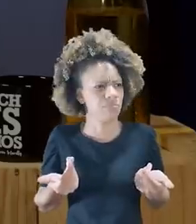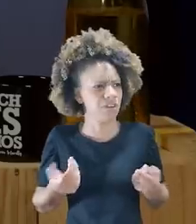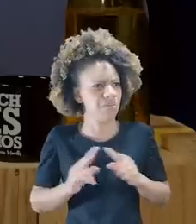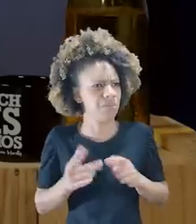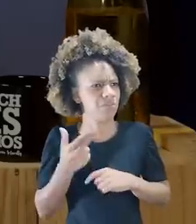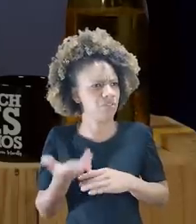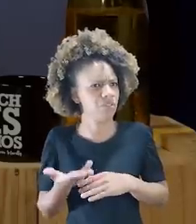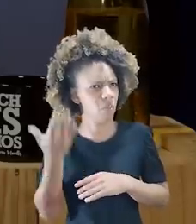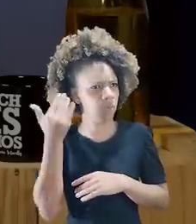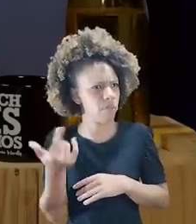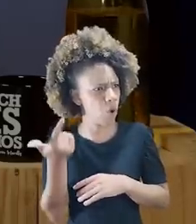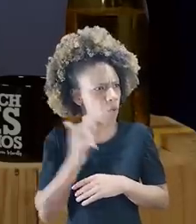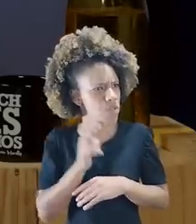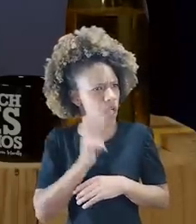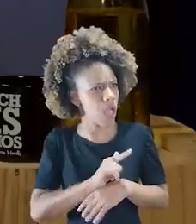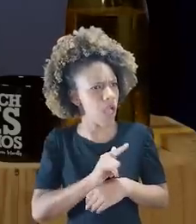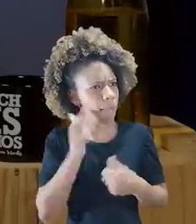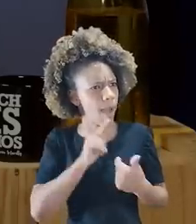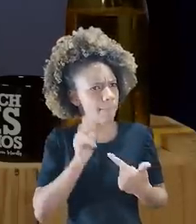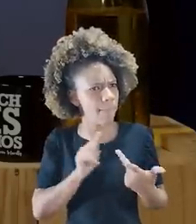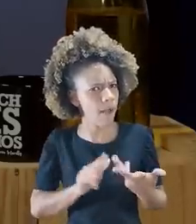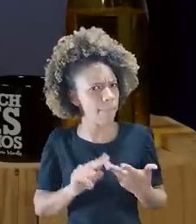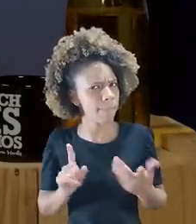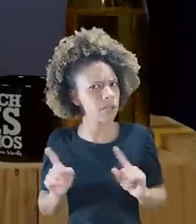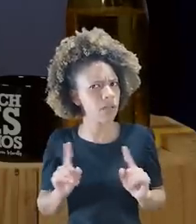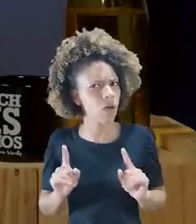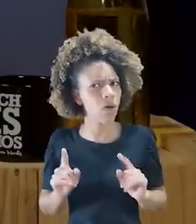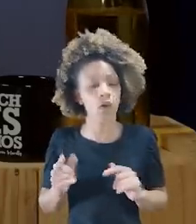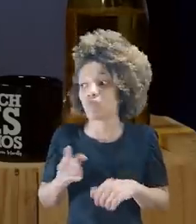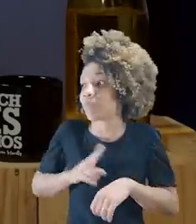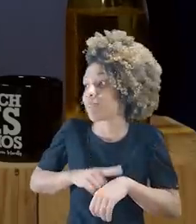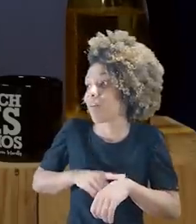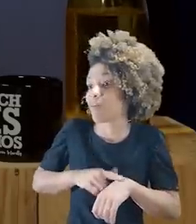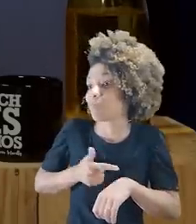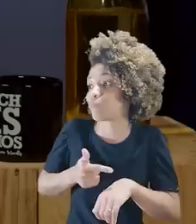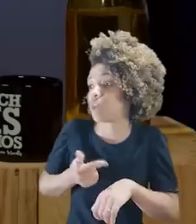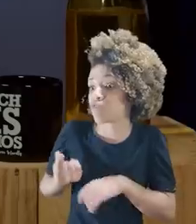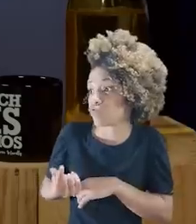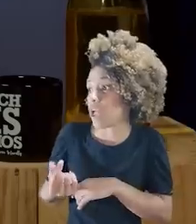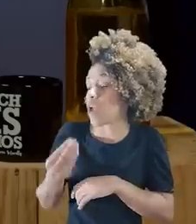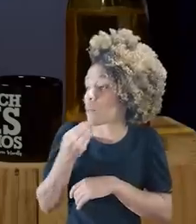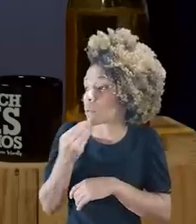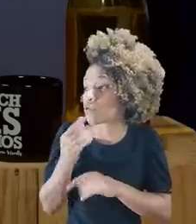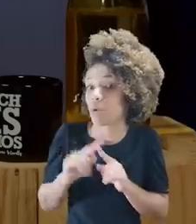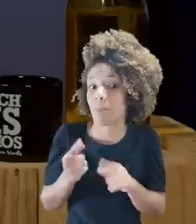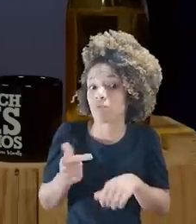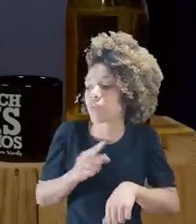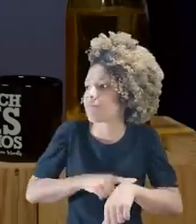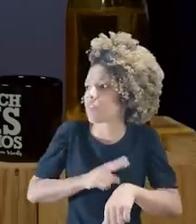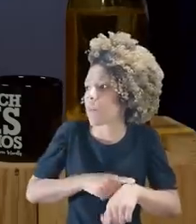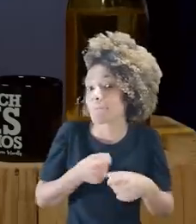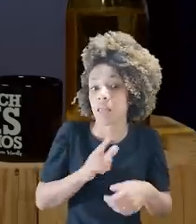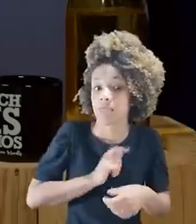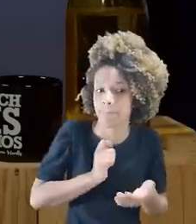achava que com a fama eu ia conseguir realizar tudo isso né mas aí eu não tinha tempo eu tinha o dinheiro tinha todas as oportunidades né que a gente precisa